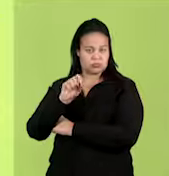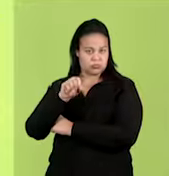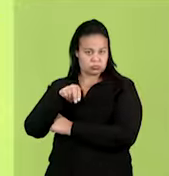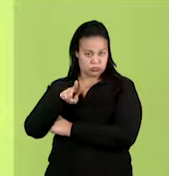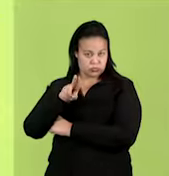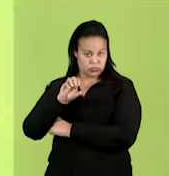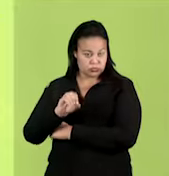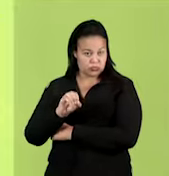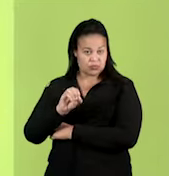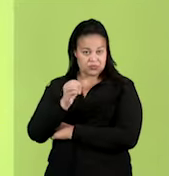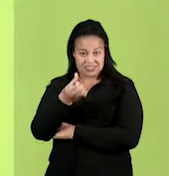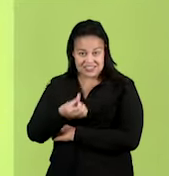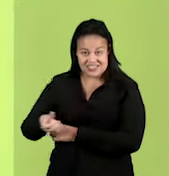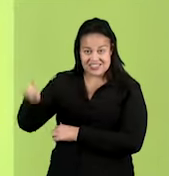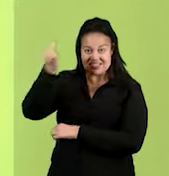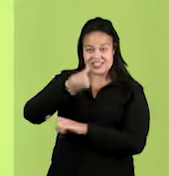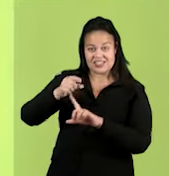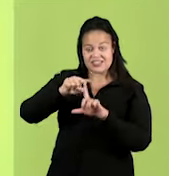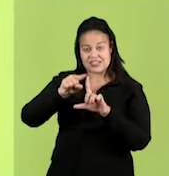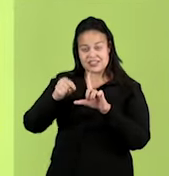ângulos externos